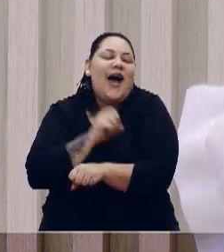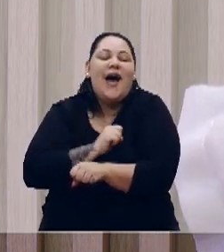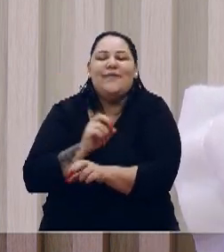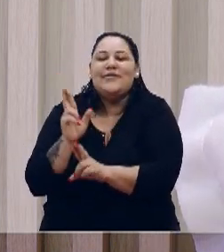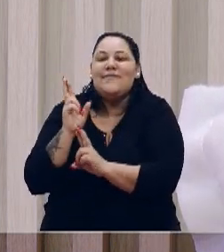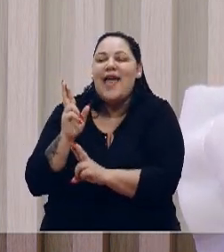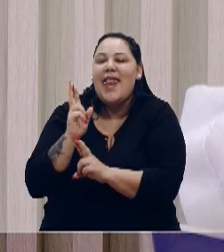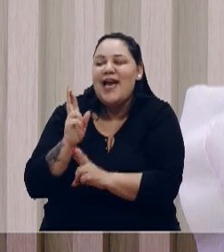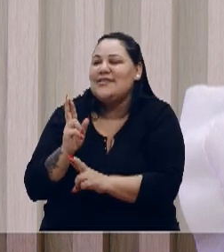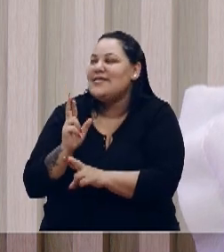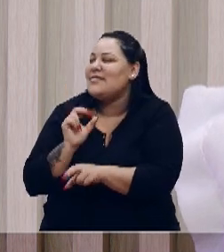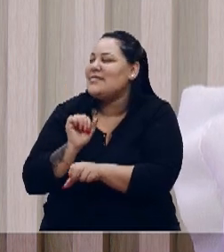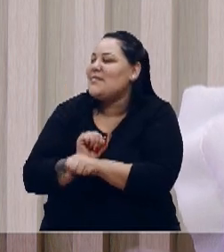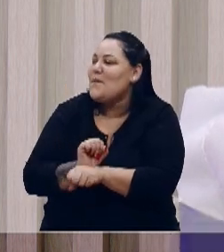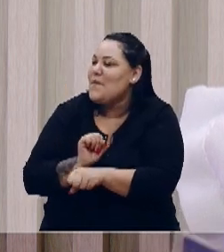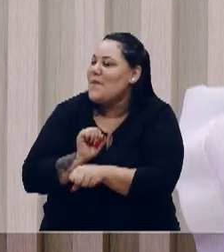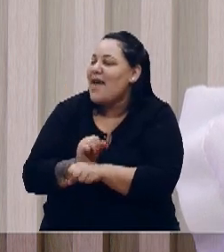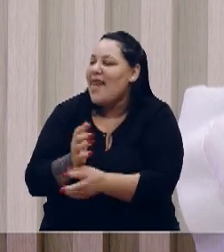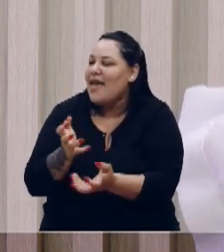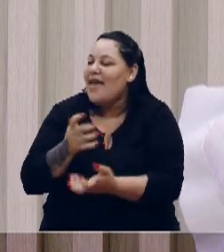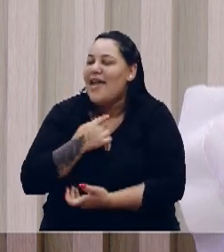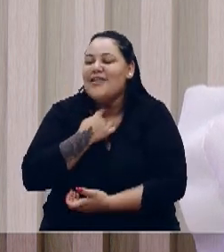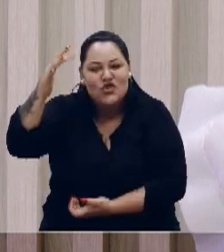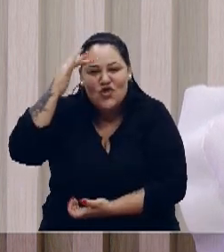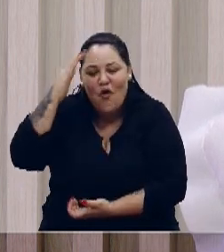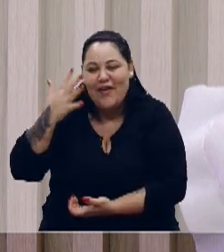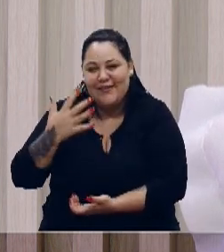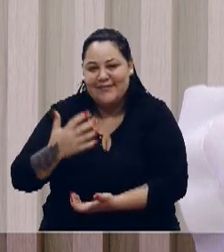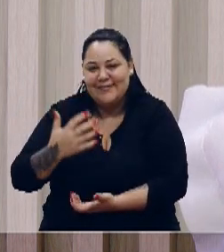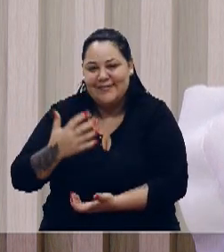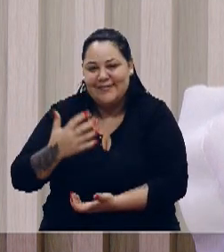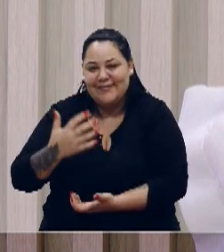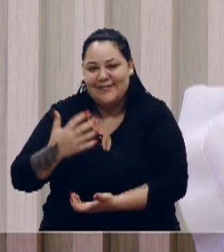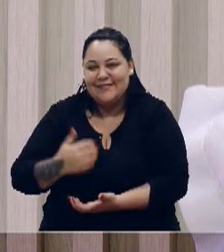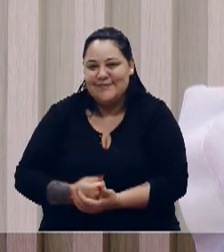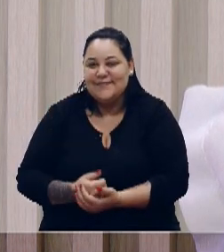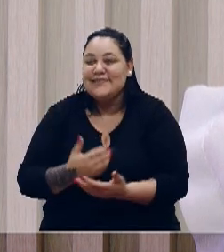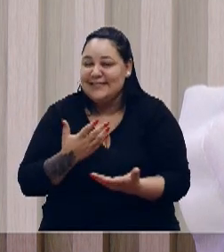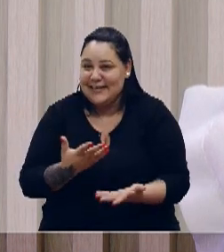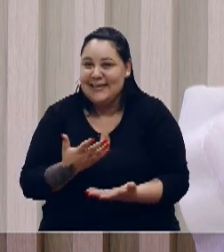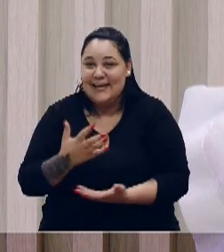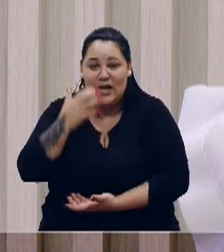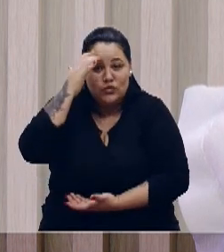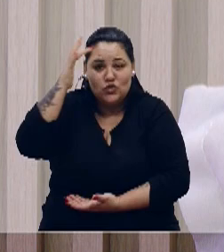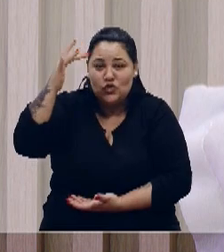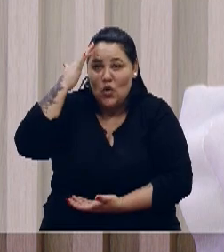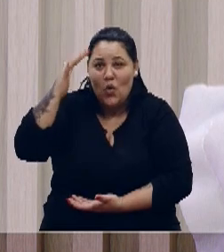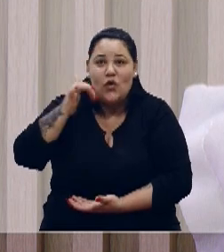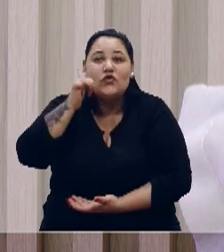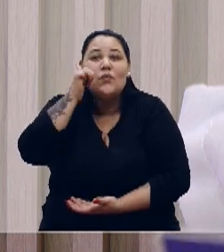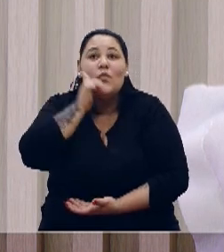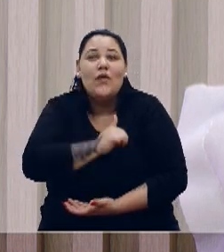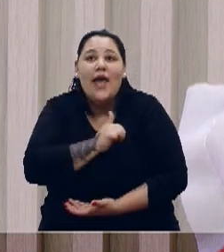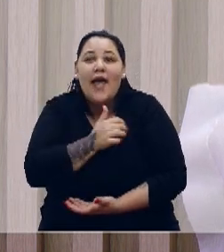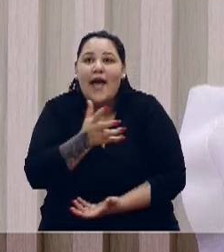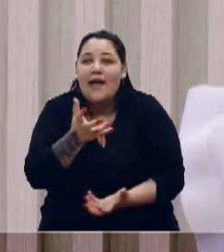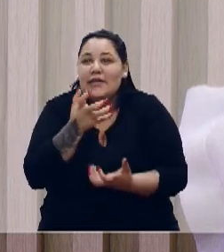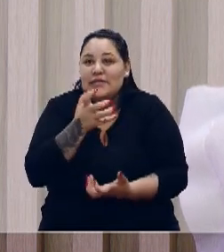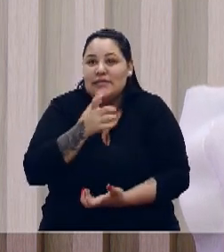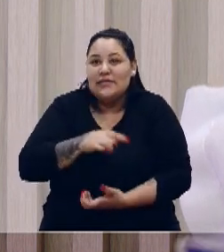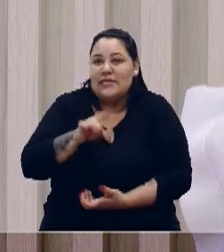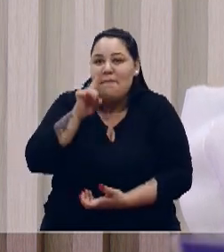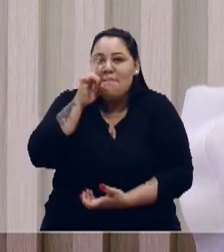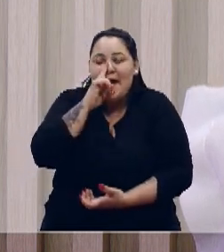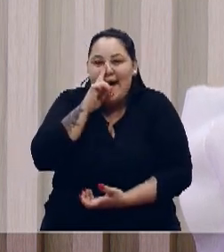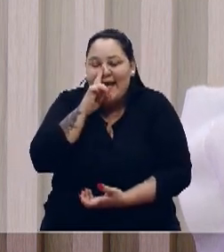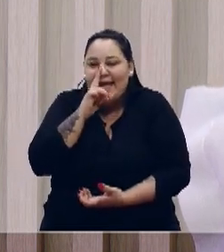tu aguarda, que tu deseja, que tu sonha. Né? É o sonho de uma mulher que quer ser mãe. É muito grande.